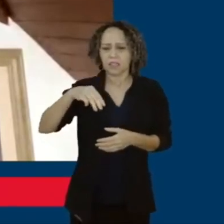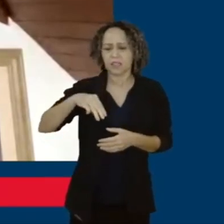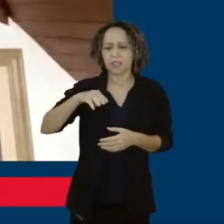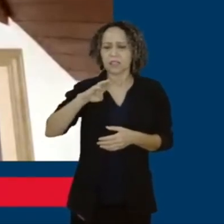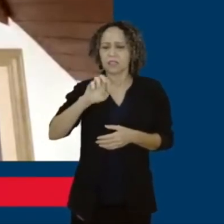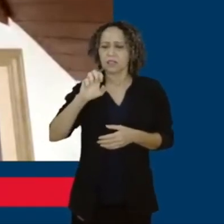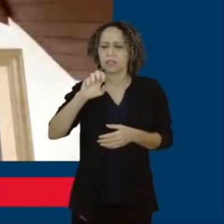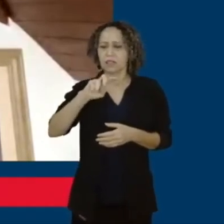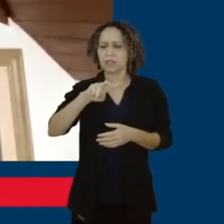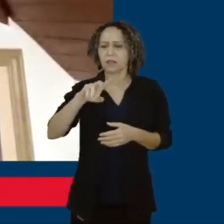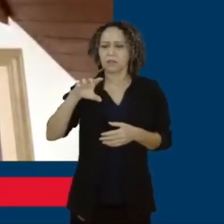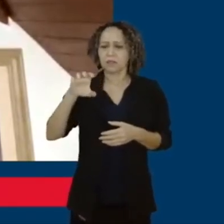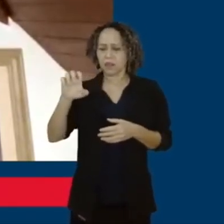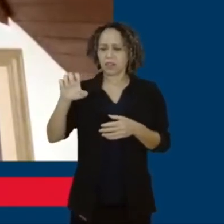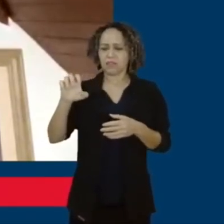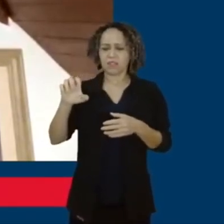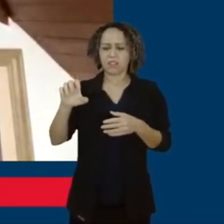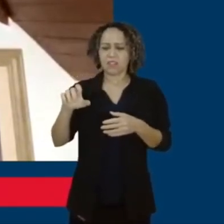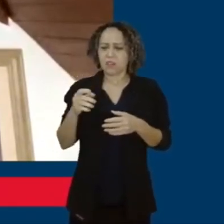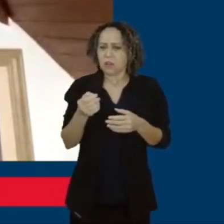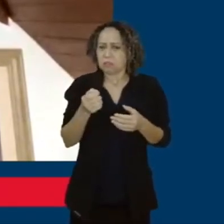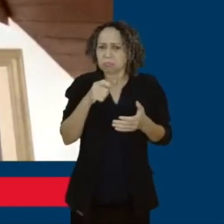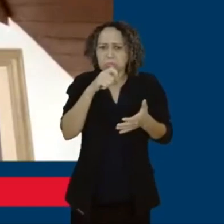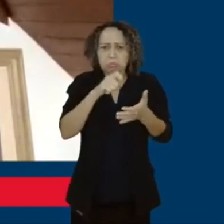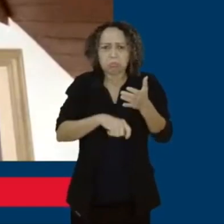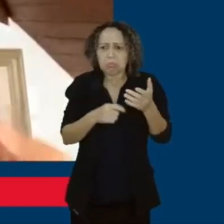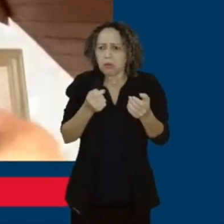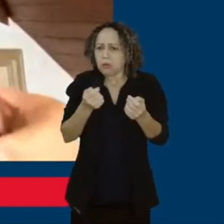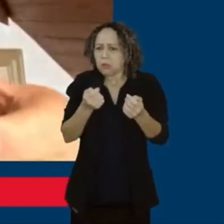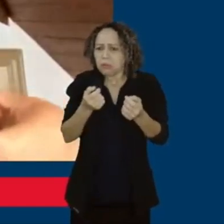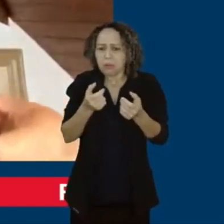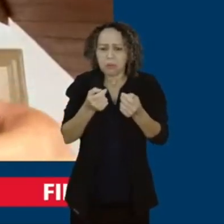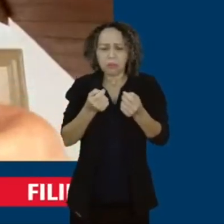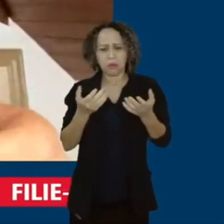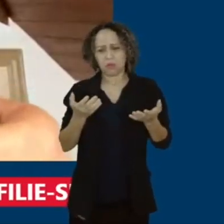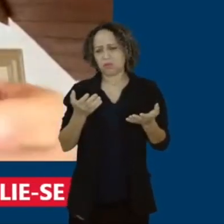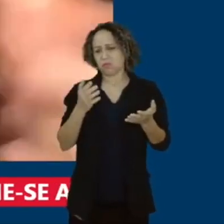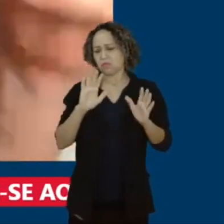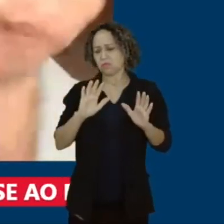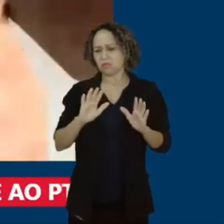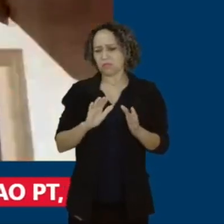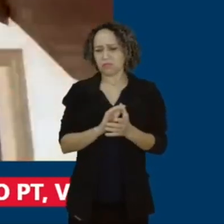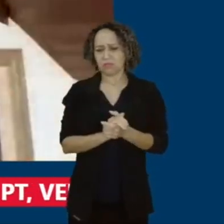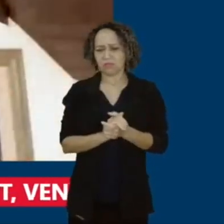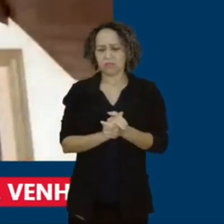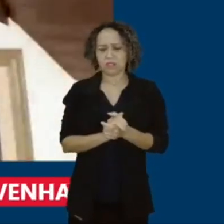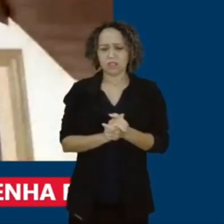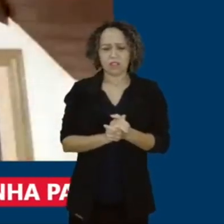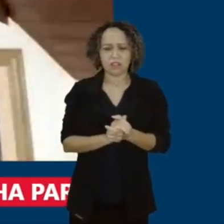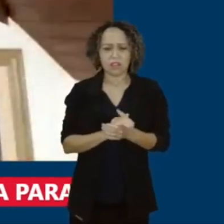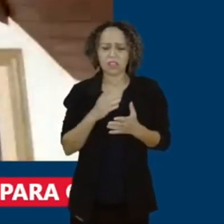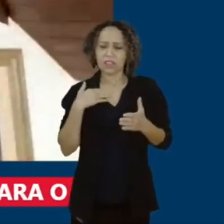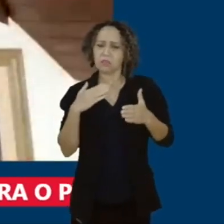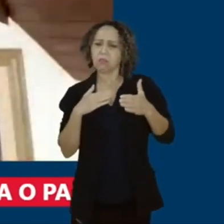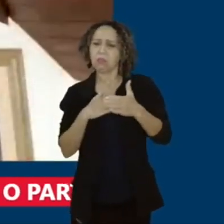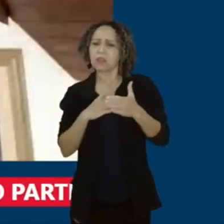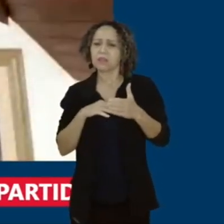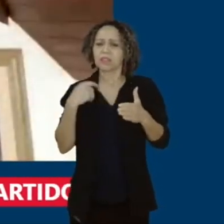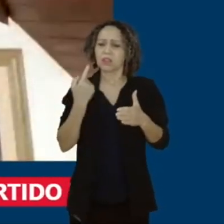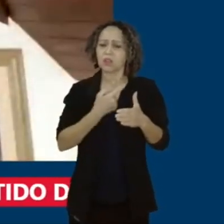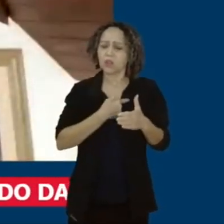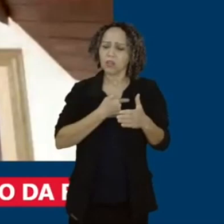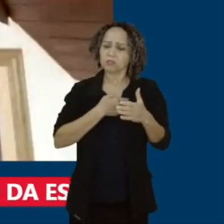Paraná. É um horror isso. É o impedimento do crescimento da nossa vontade empresarial, da